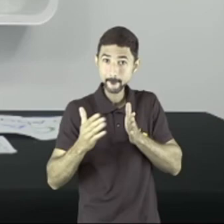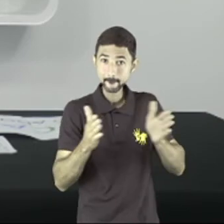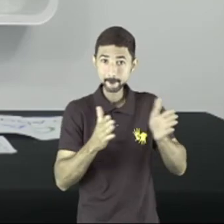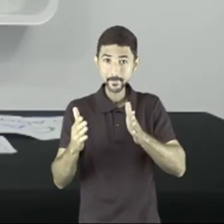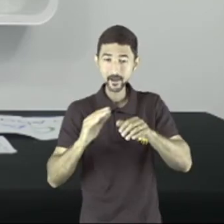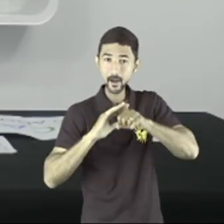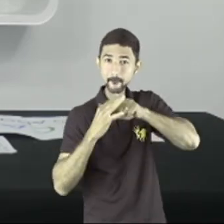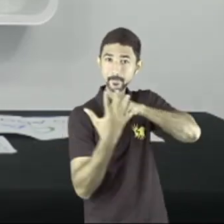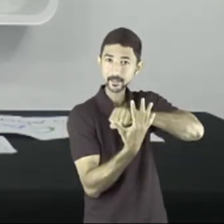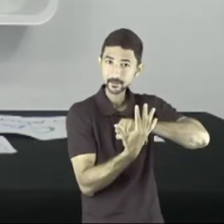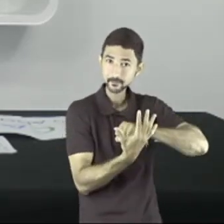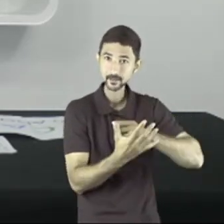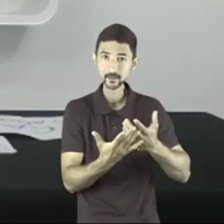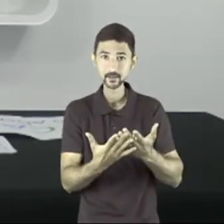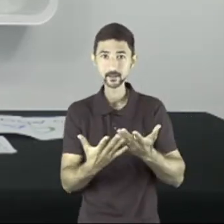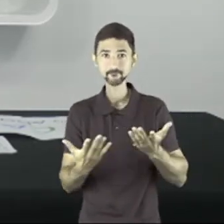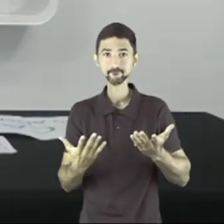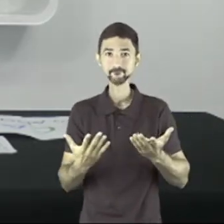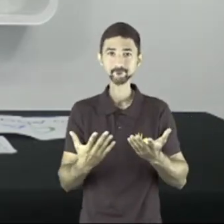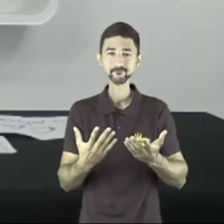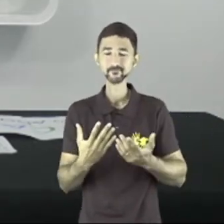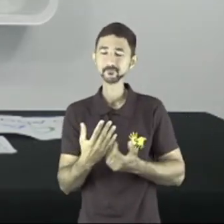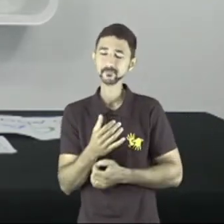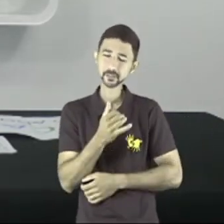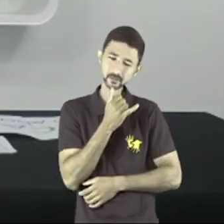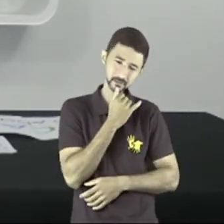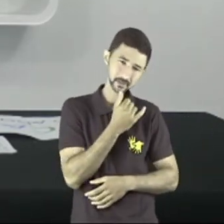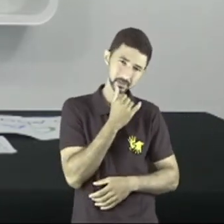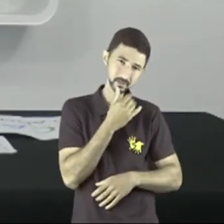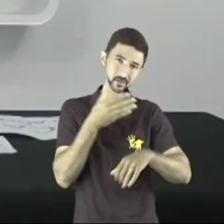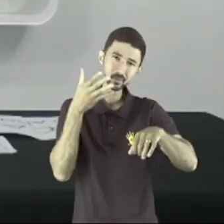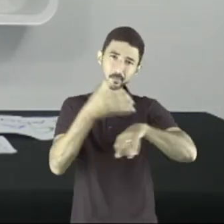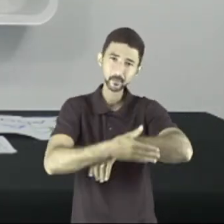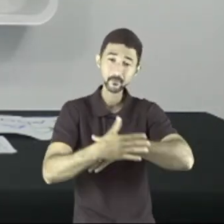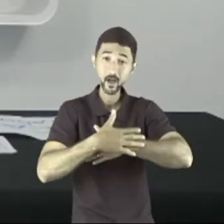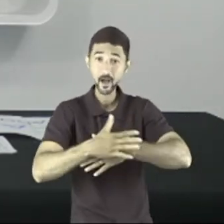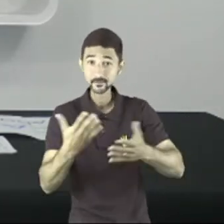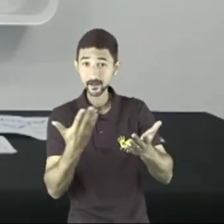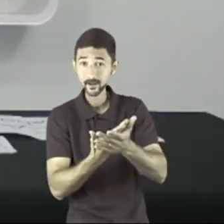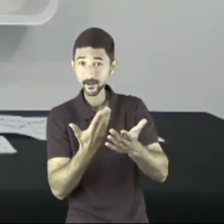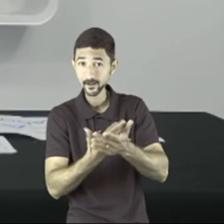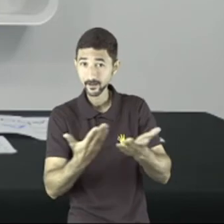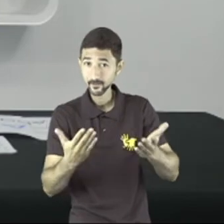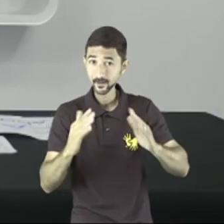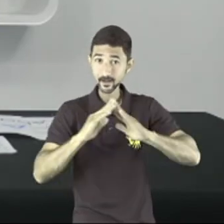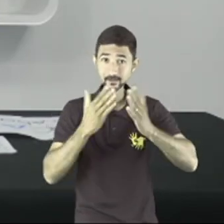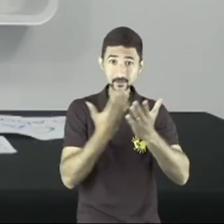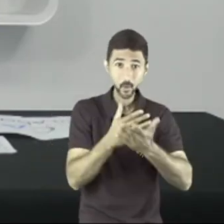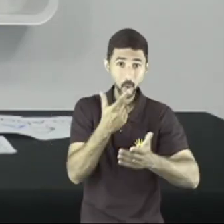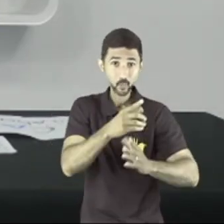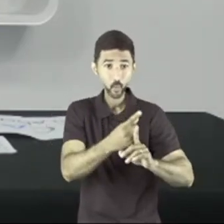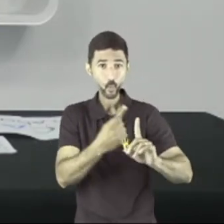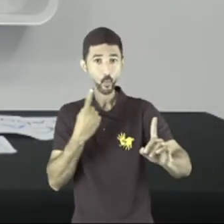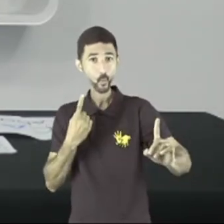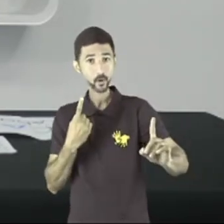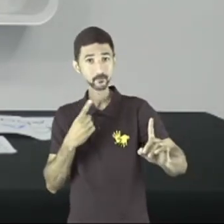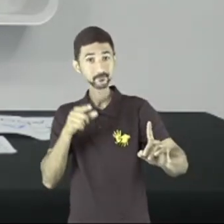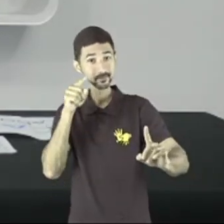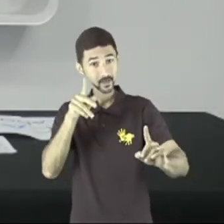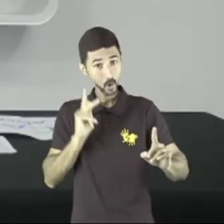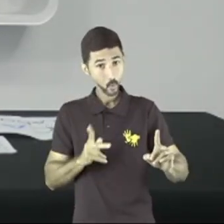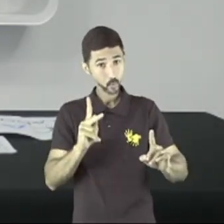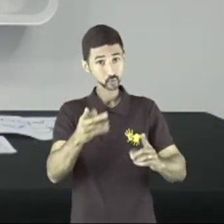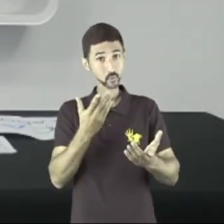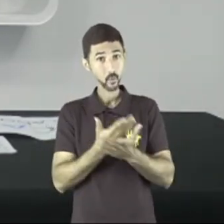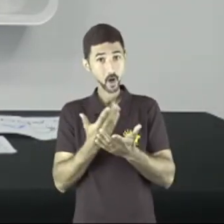de pandemia, em que nós infelizmente, não estamos presencialmente nas nossas escolas, mas vocês continuam tendo